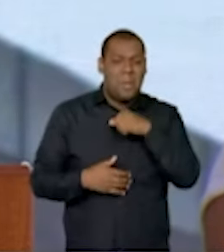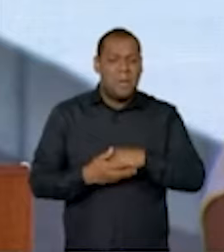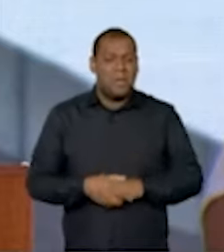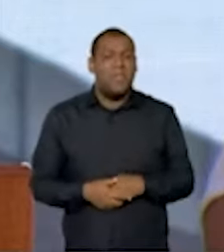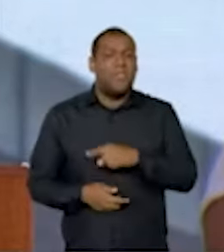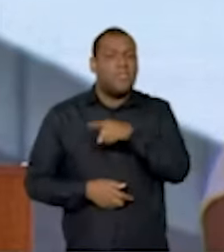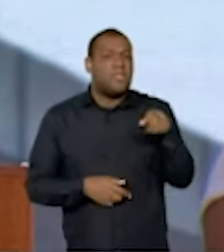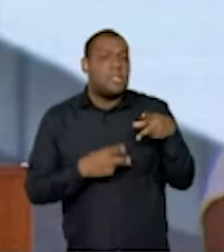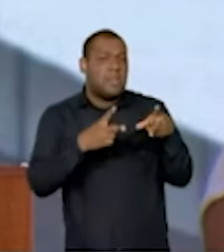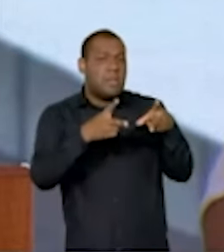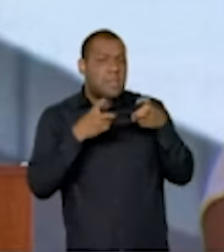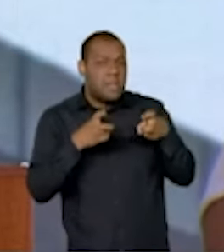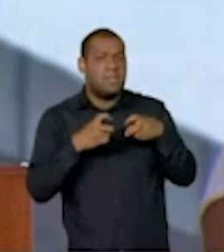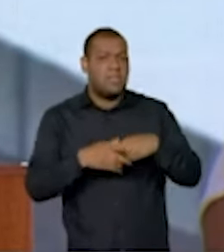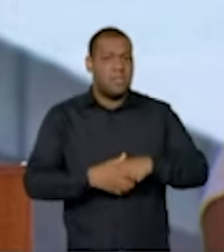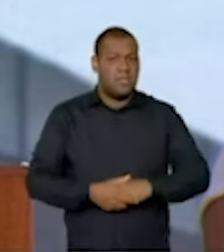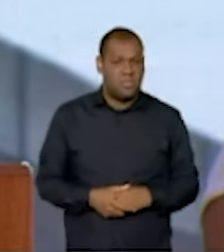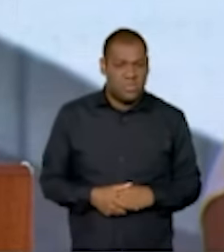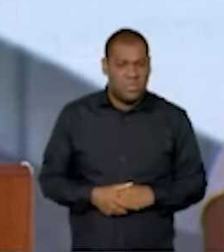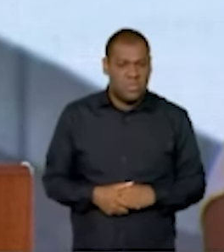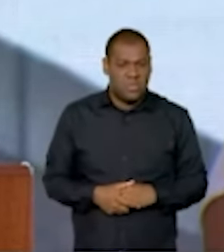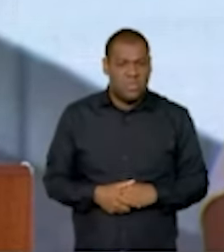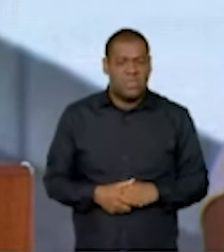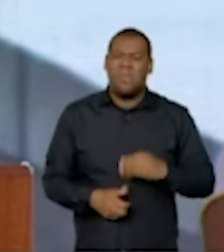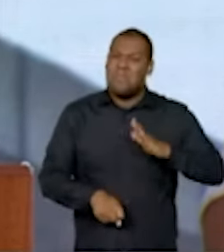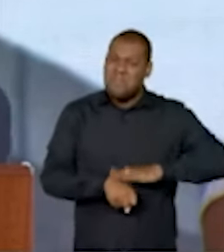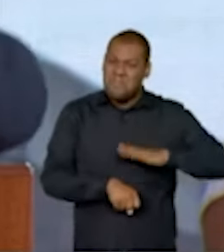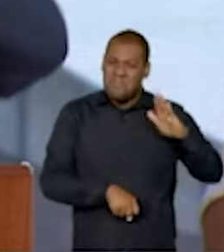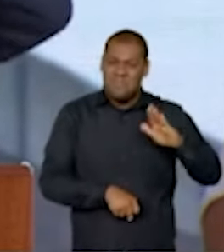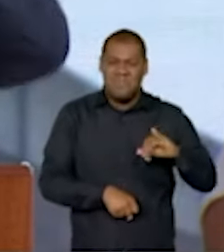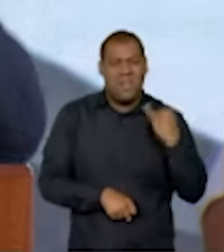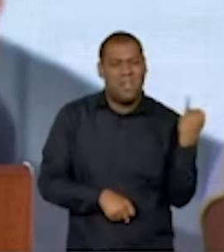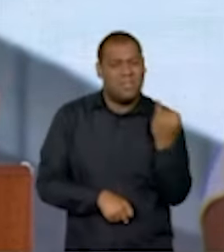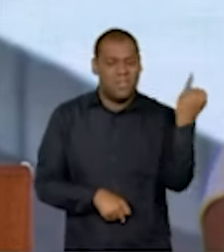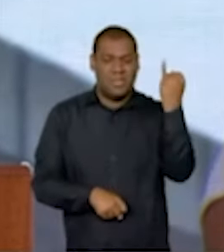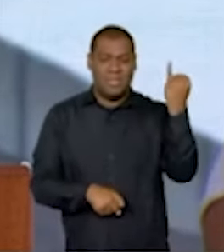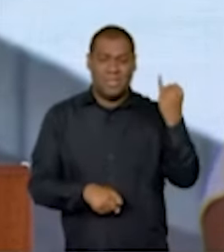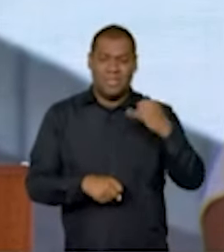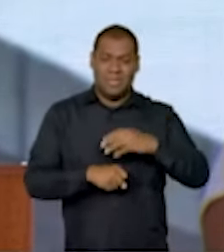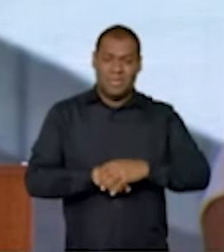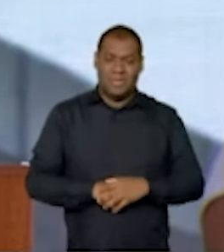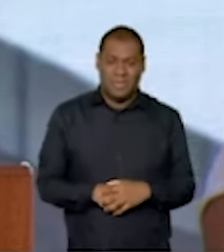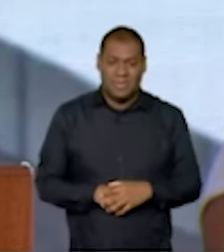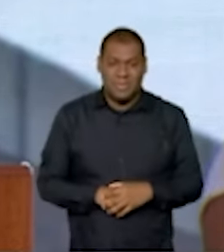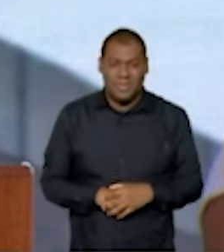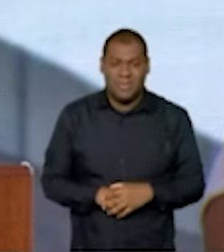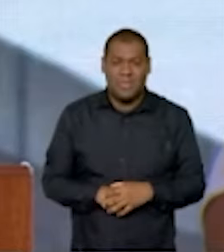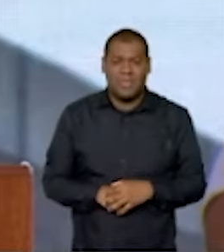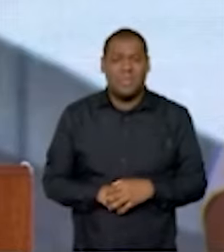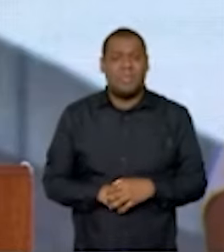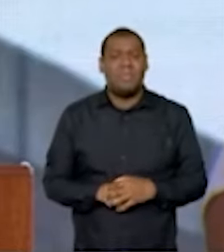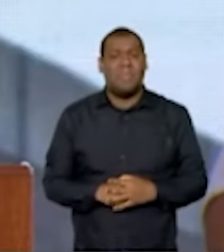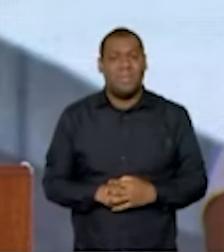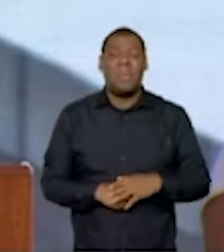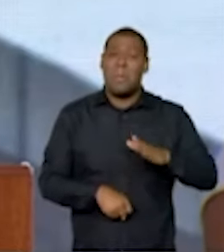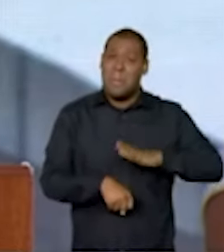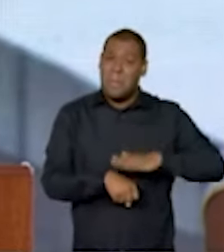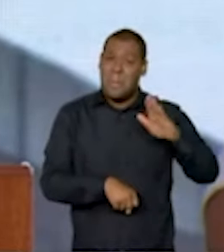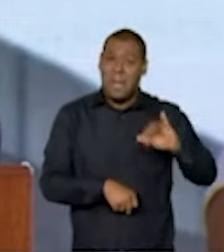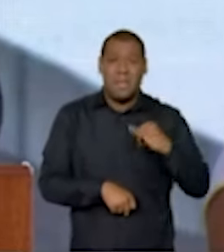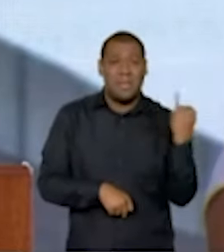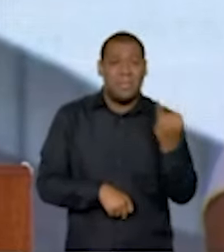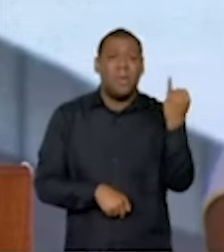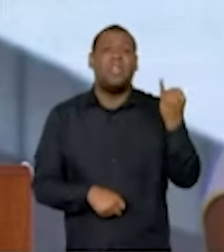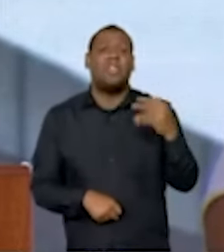perceber que a coisa mais valiosa, a coisa mais sagrada, a coisa mais importante que